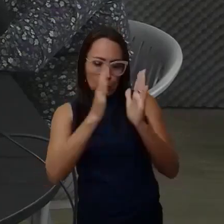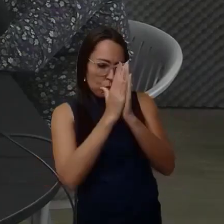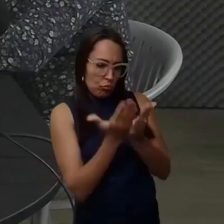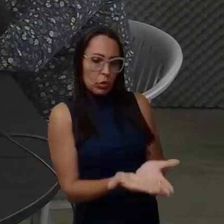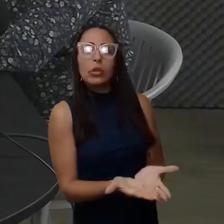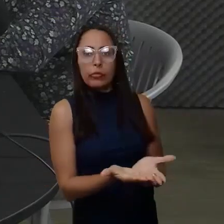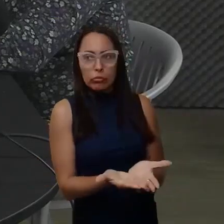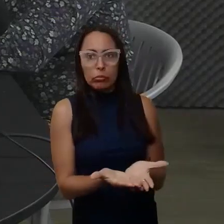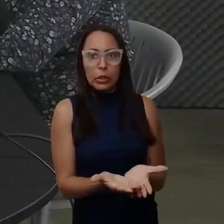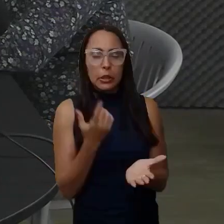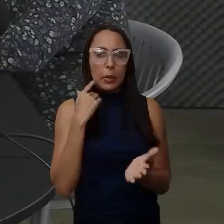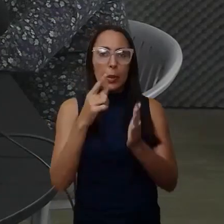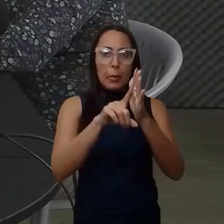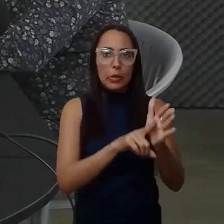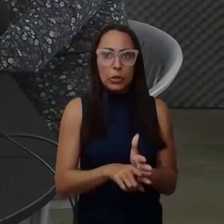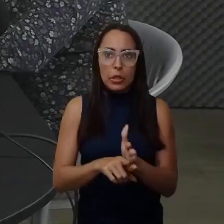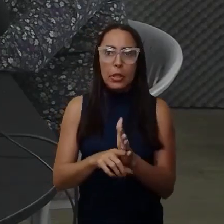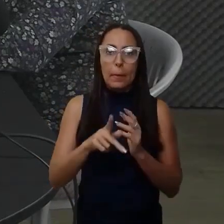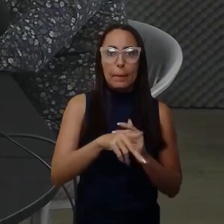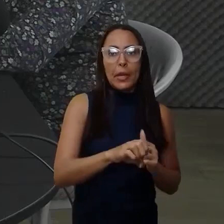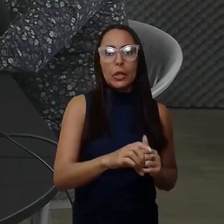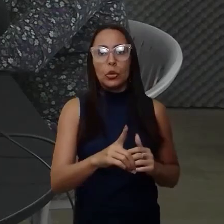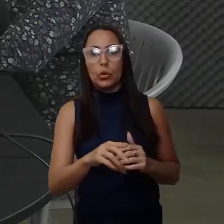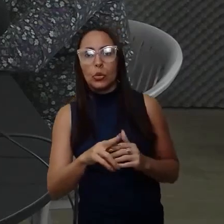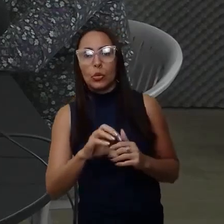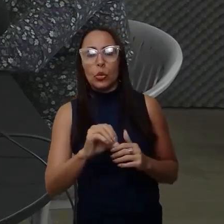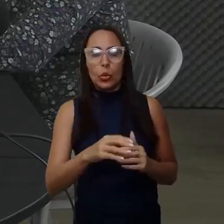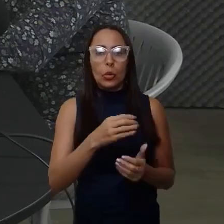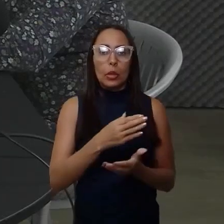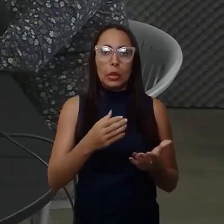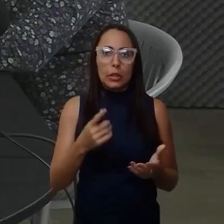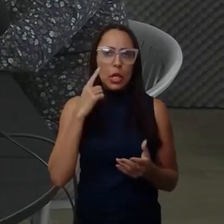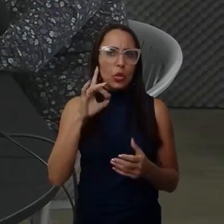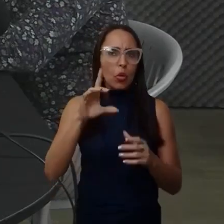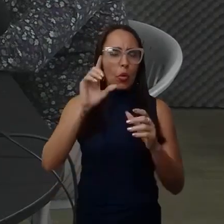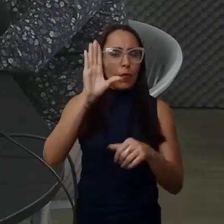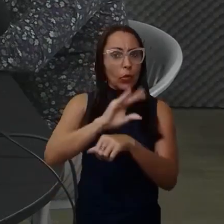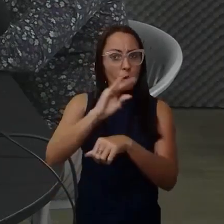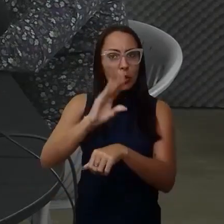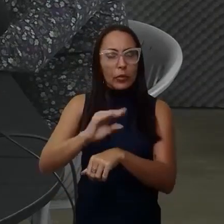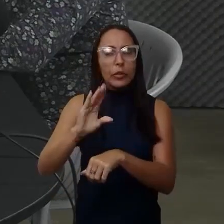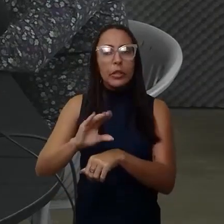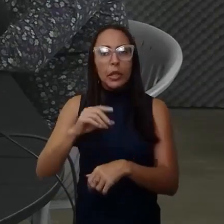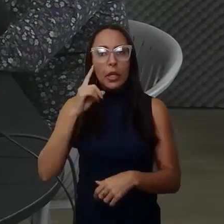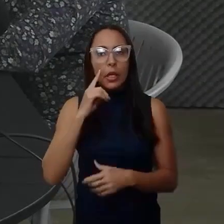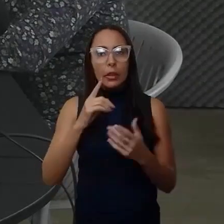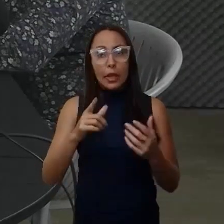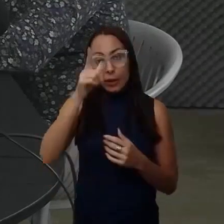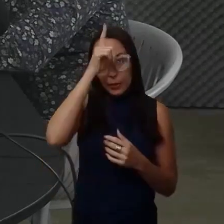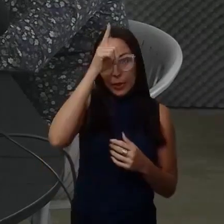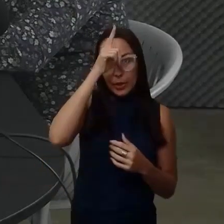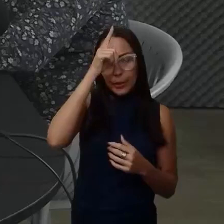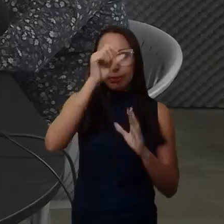um pesquisador chamado Pedro Carpe Vasquez, que é só de fotografias de fotógrafos alemães do